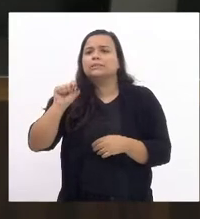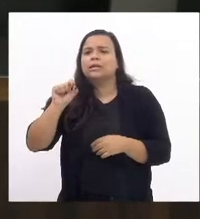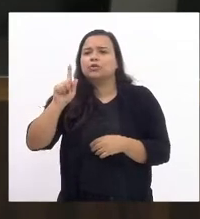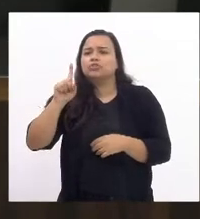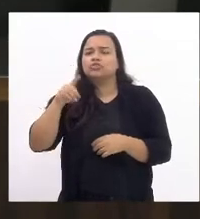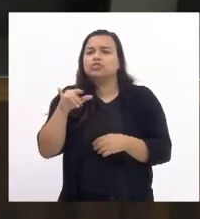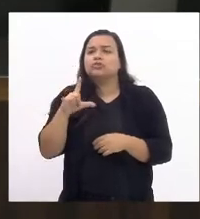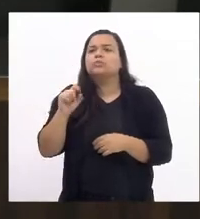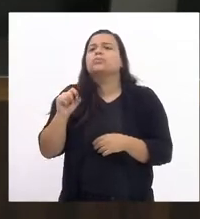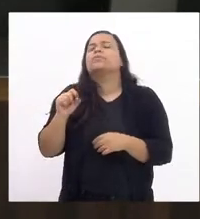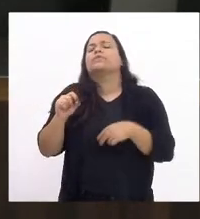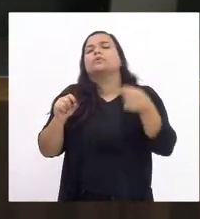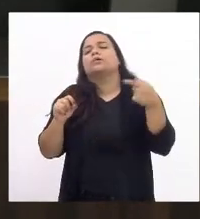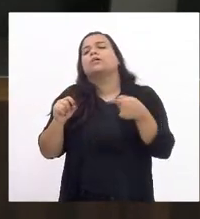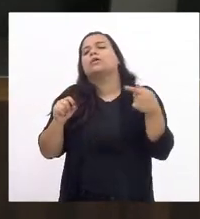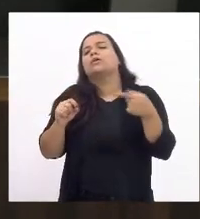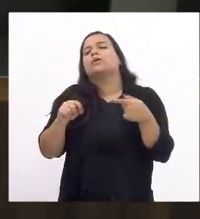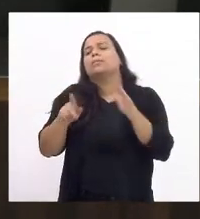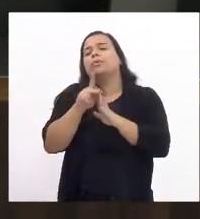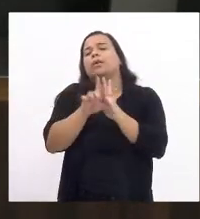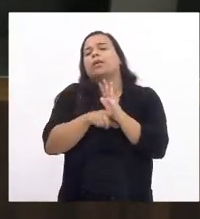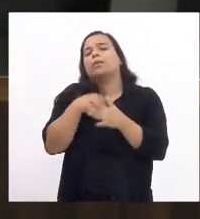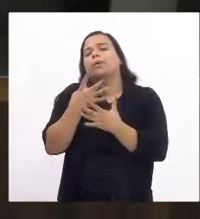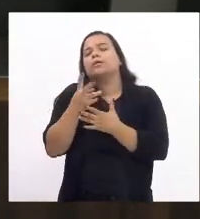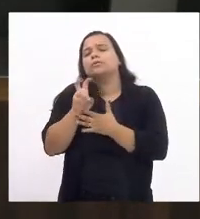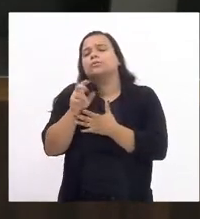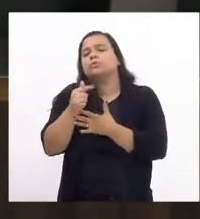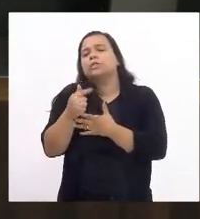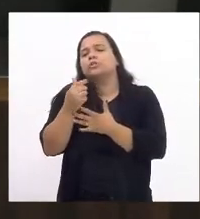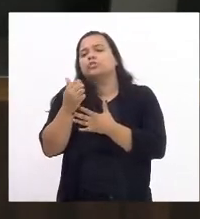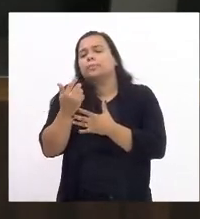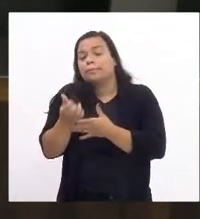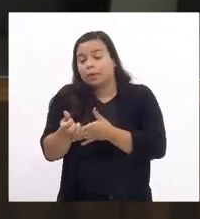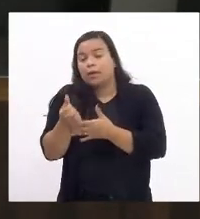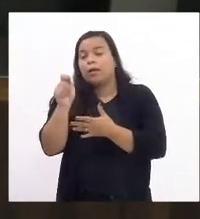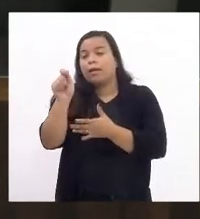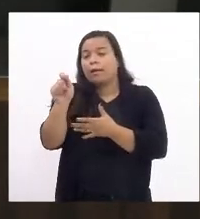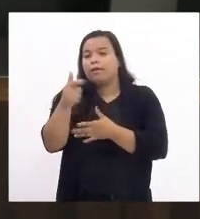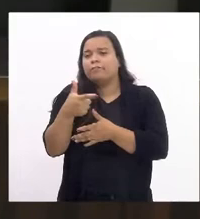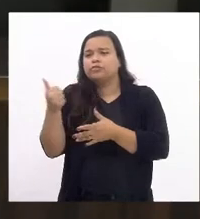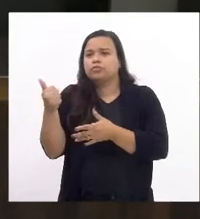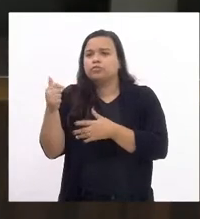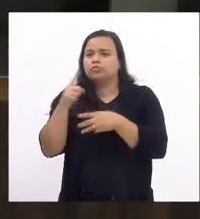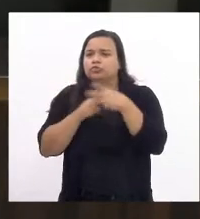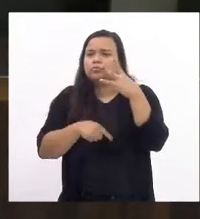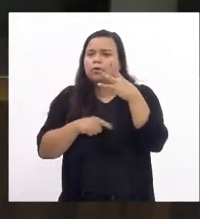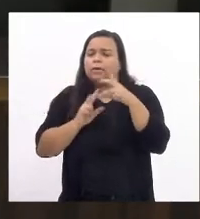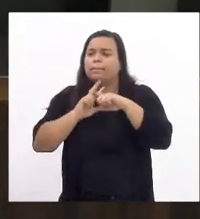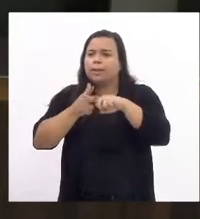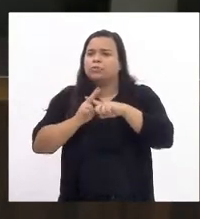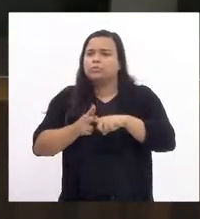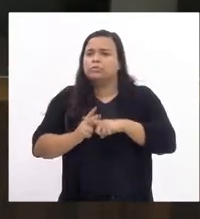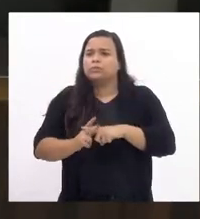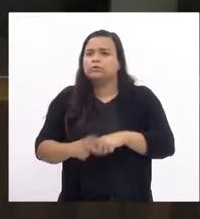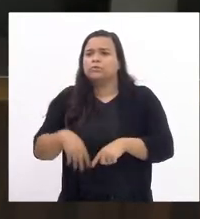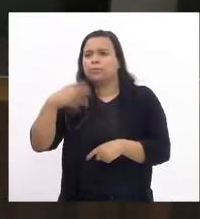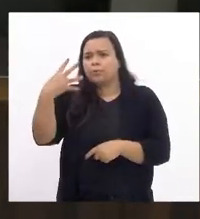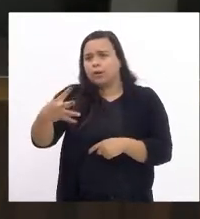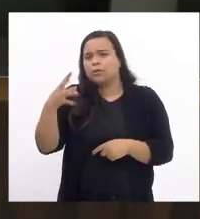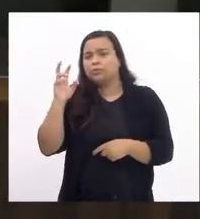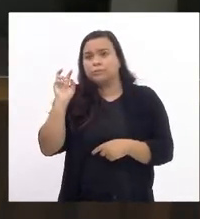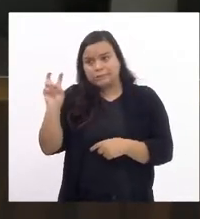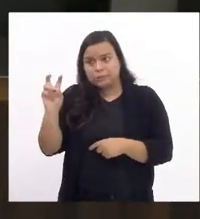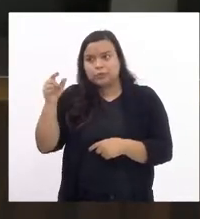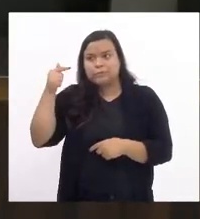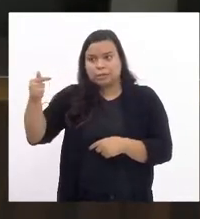total aposto ao projeto de lei 4576-A de 21. Os três, pela manutenção, 4, 5 e o sétimo.